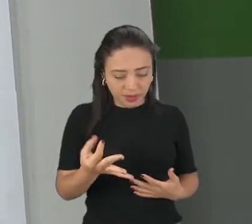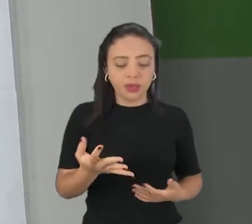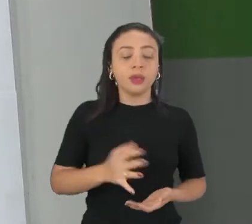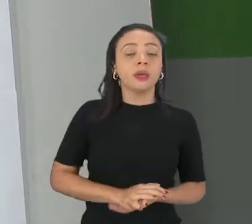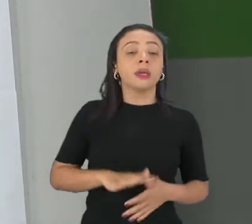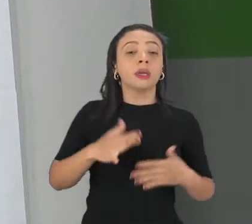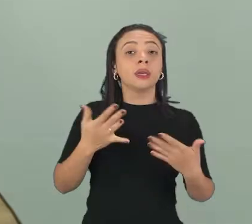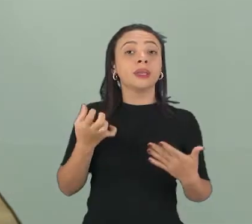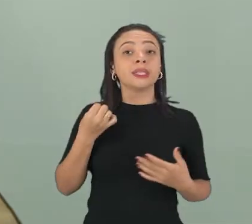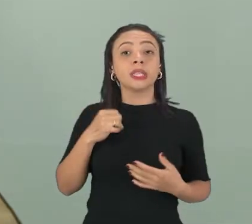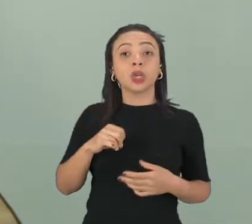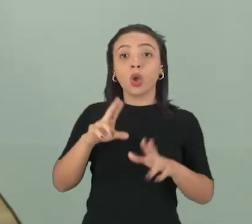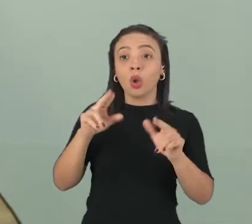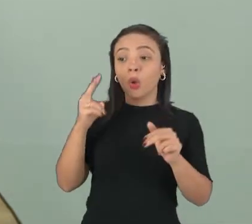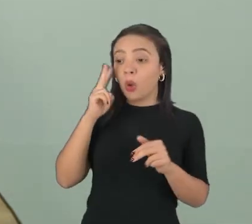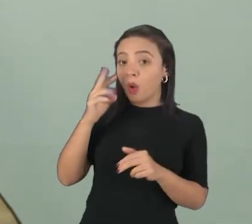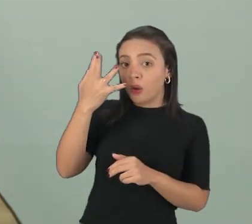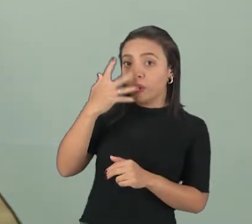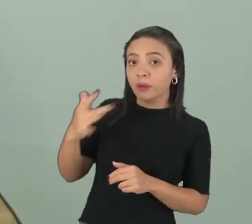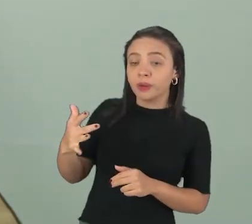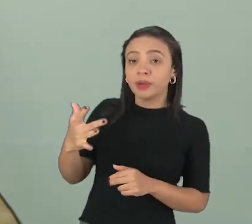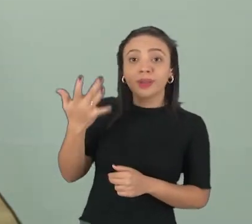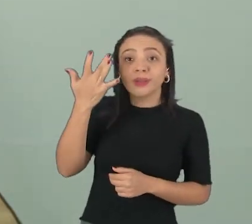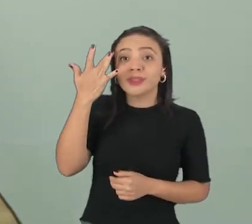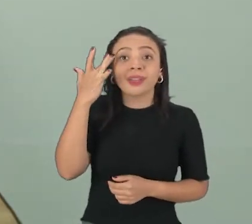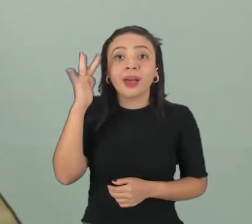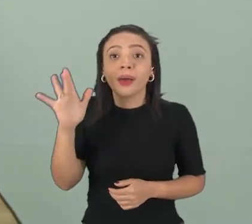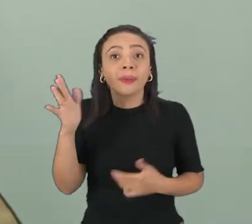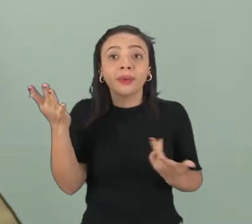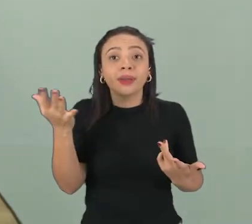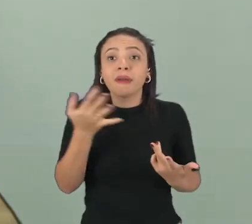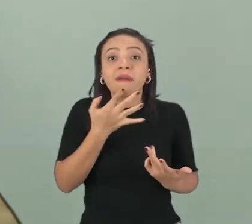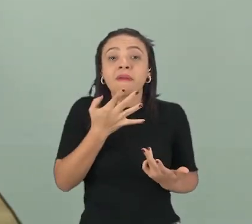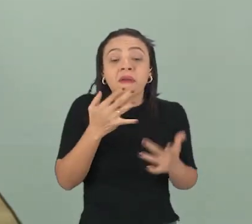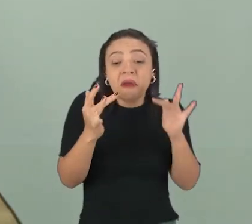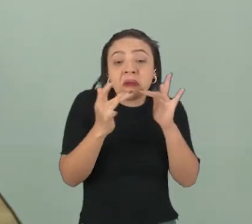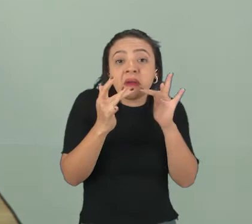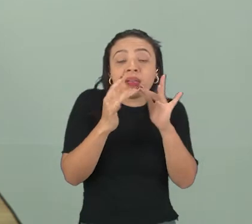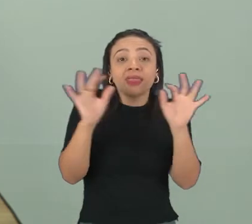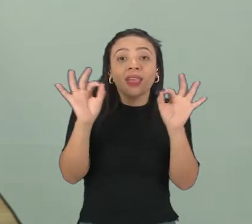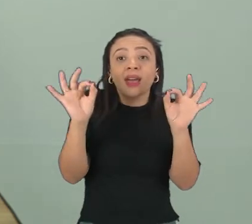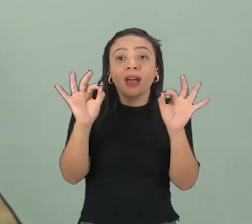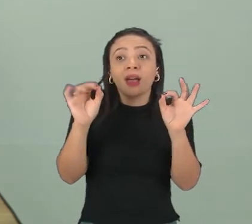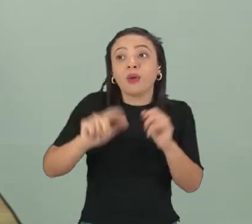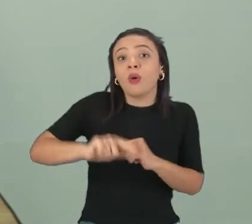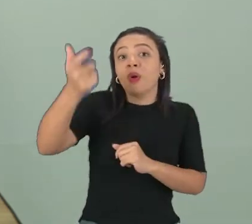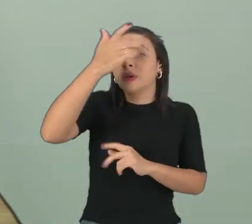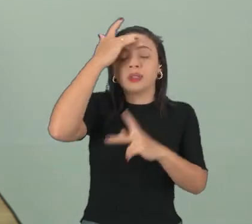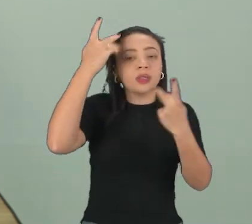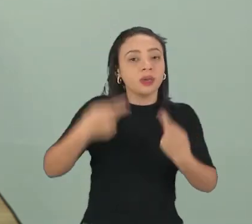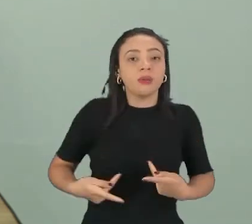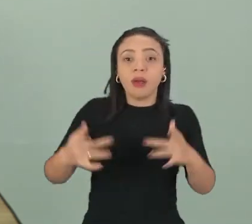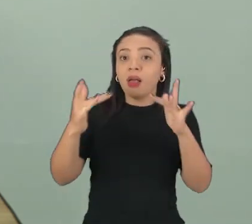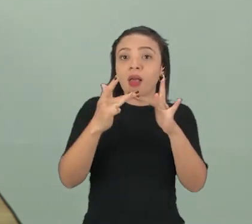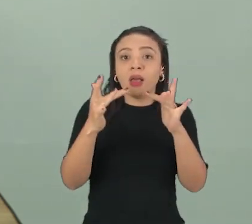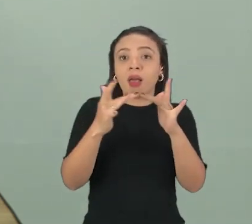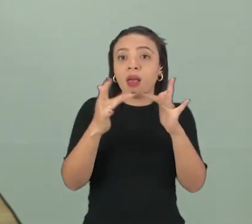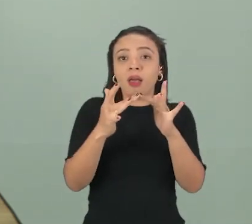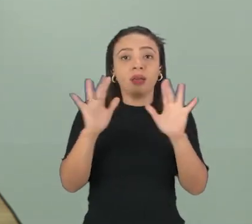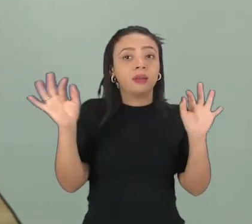se ele nunca viu um garotinho, ele não tinha conhecimento, não tinha contato com outros seres humanos,